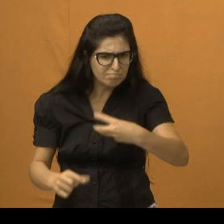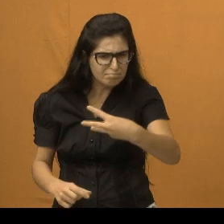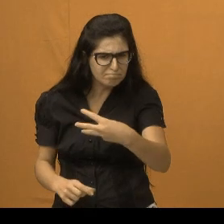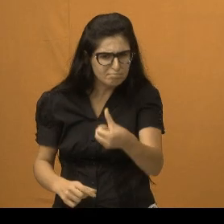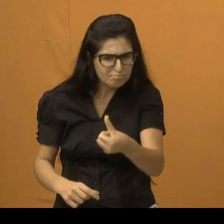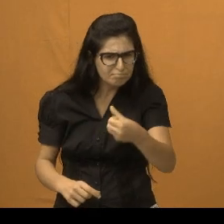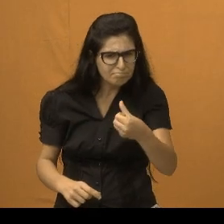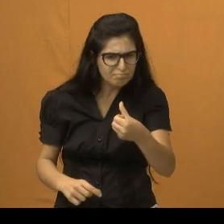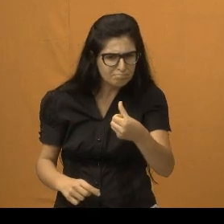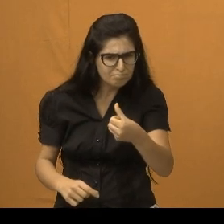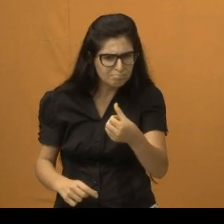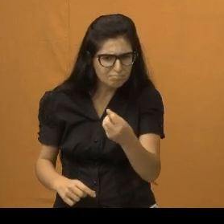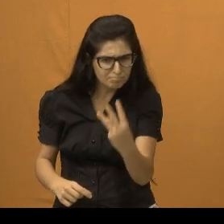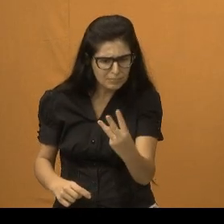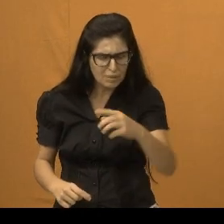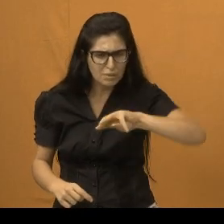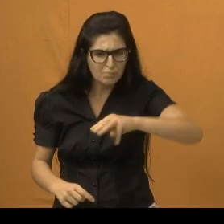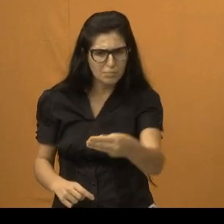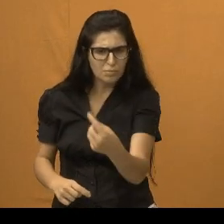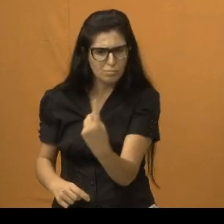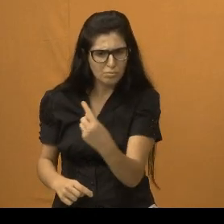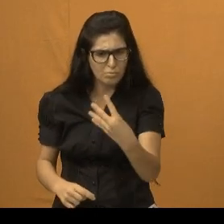363.144.000. Um comprometimento de